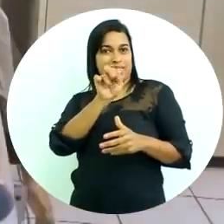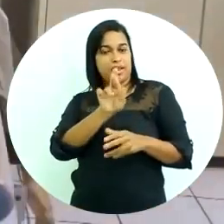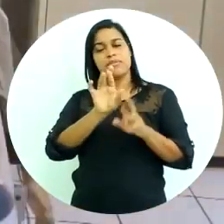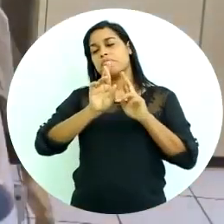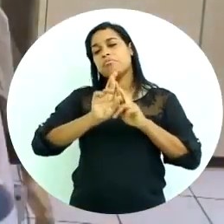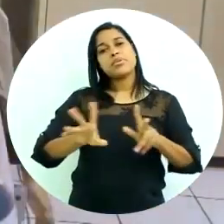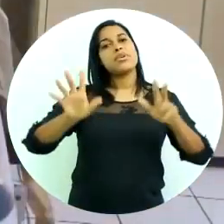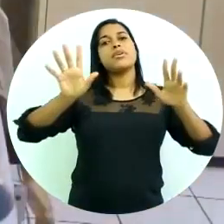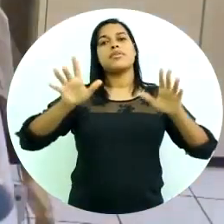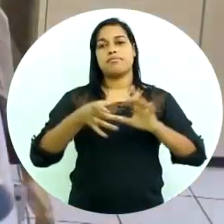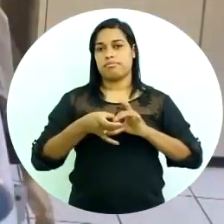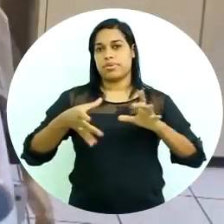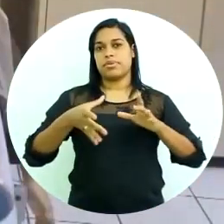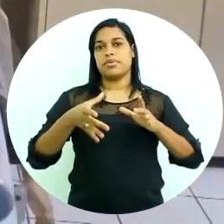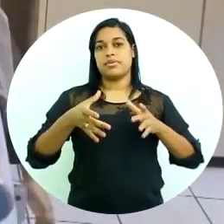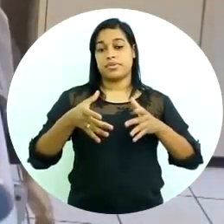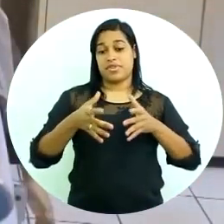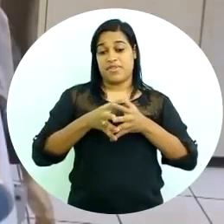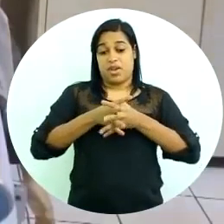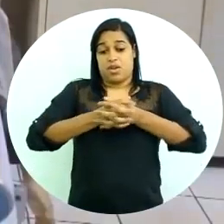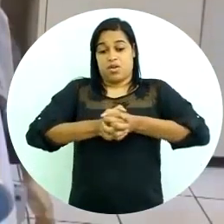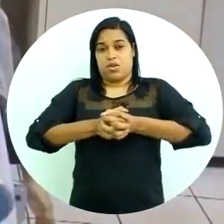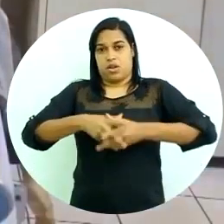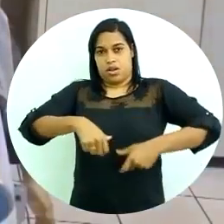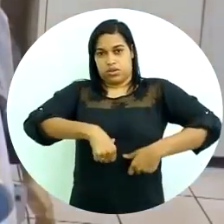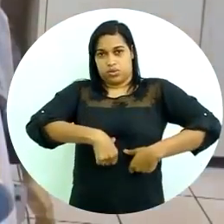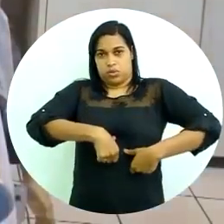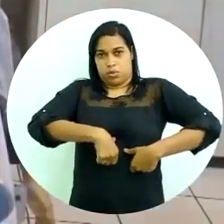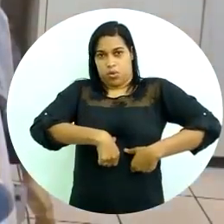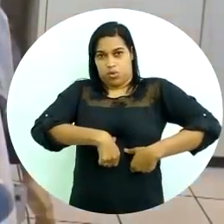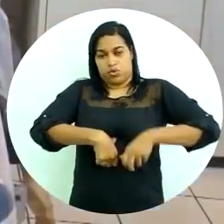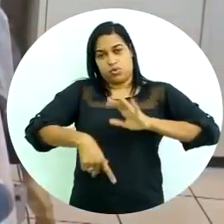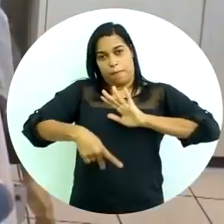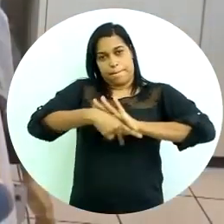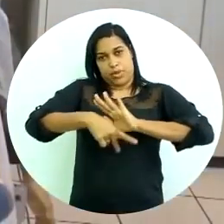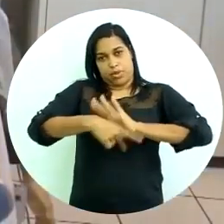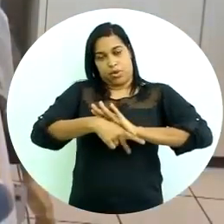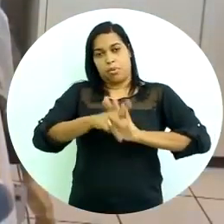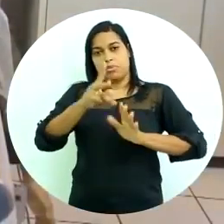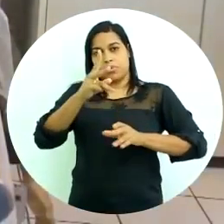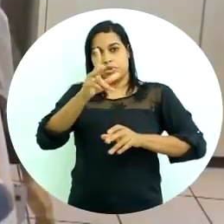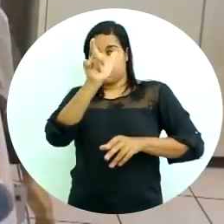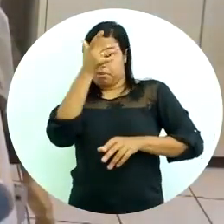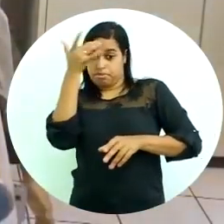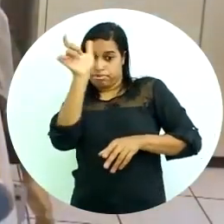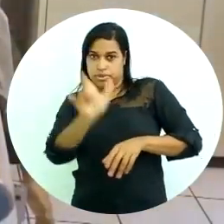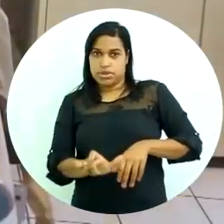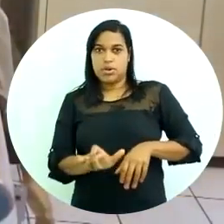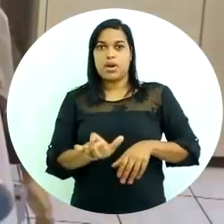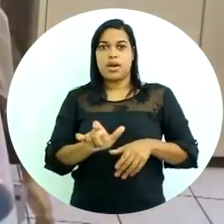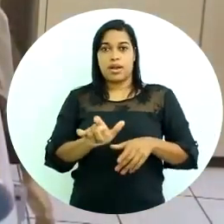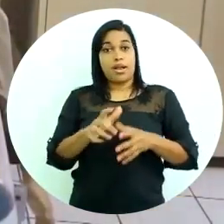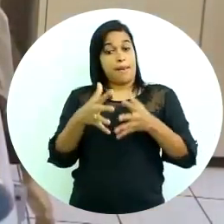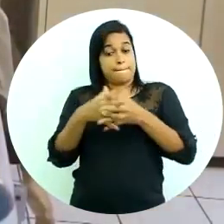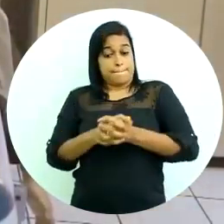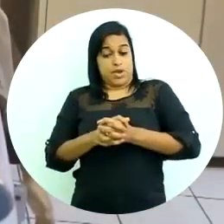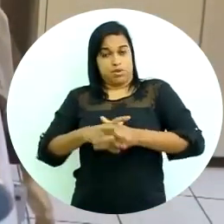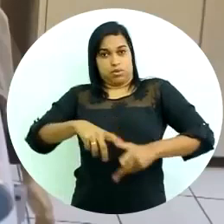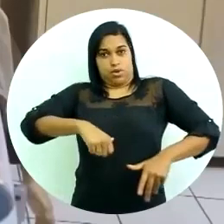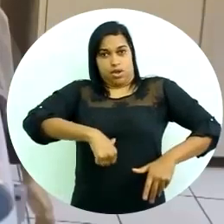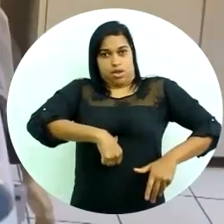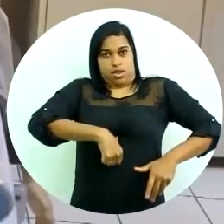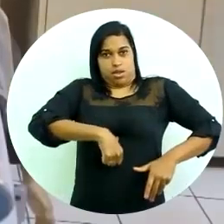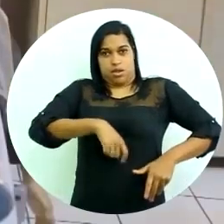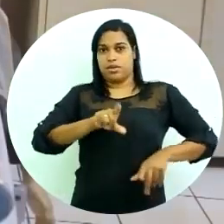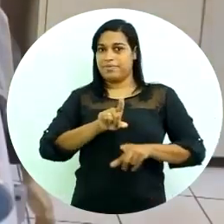gente vai colocar sob o externo esse osso da vítima. Então, atenção, o posicionamento de nossa mão não é aqui, no meio